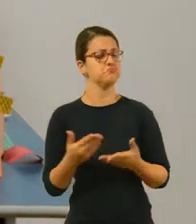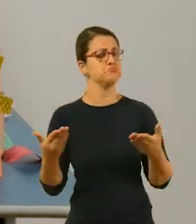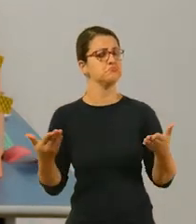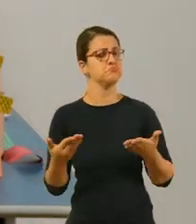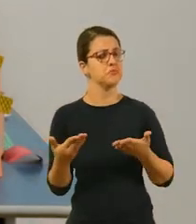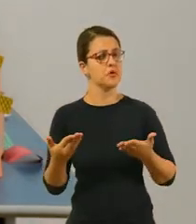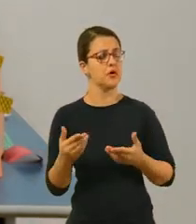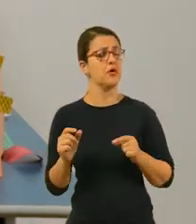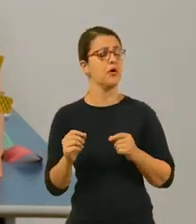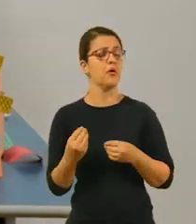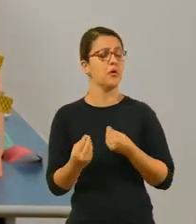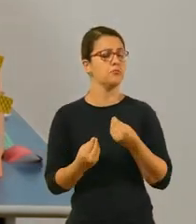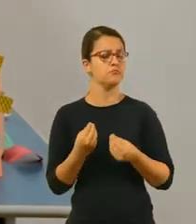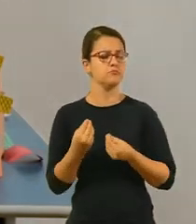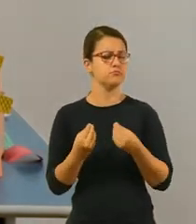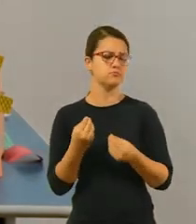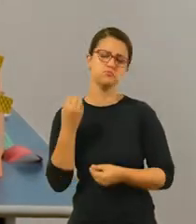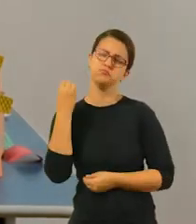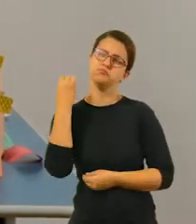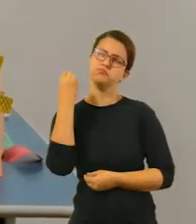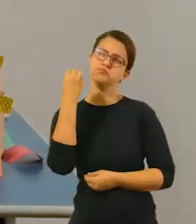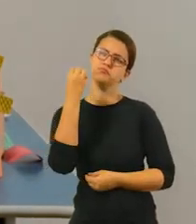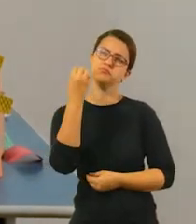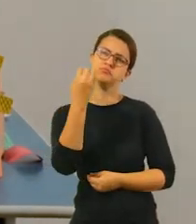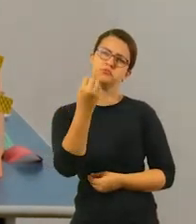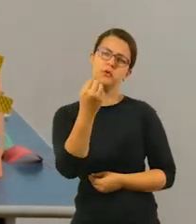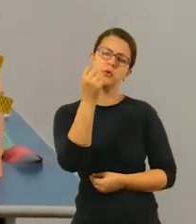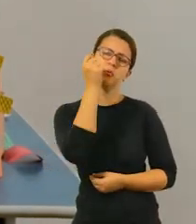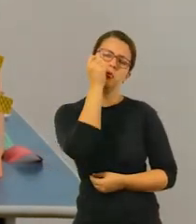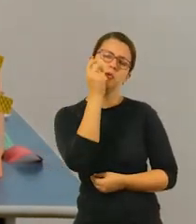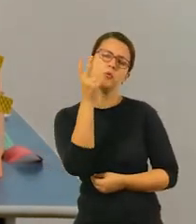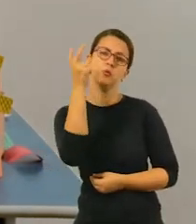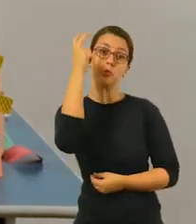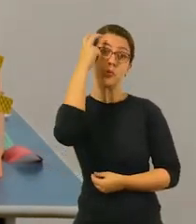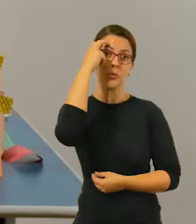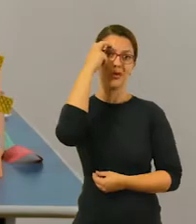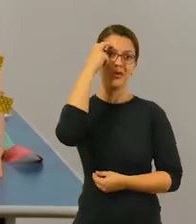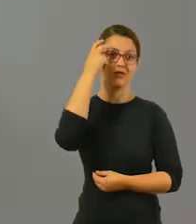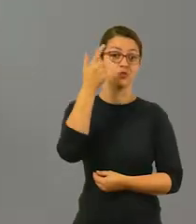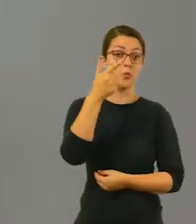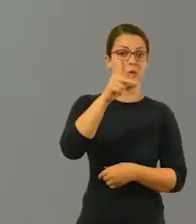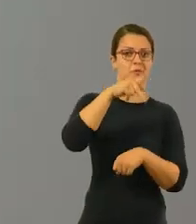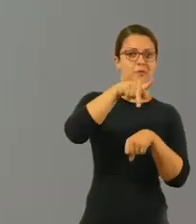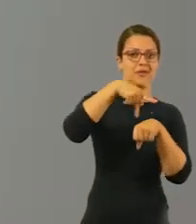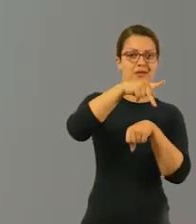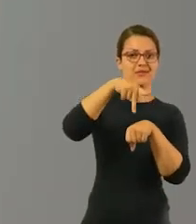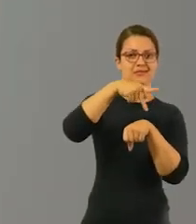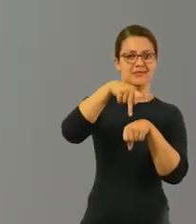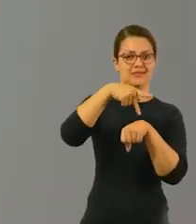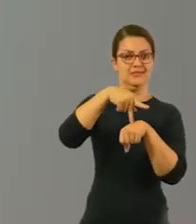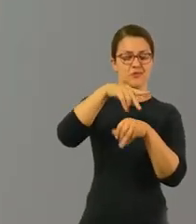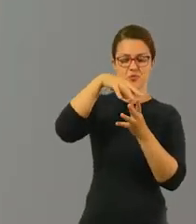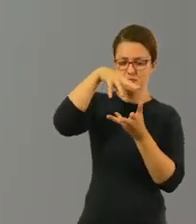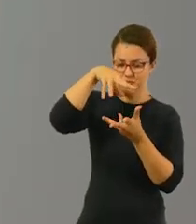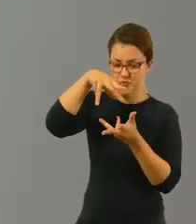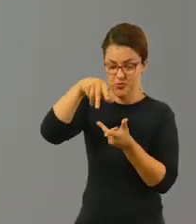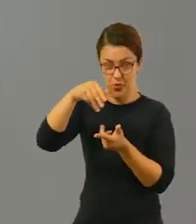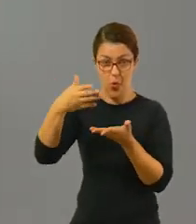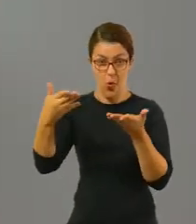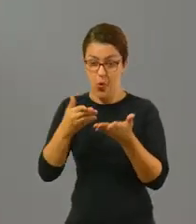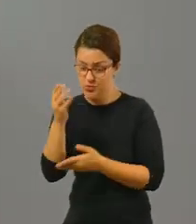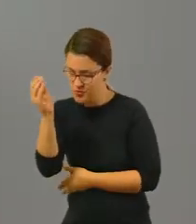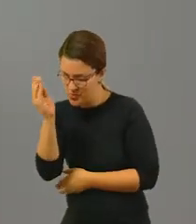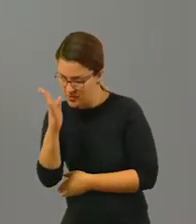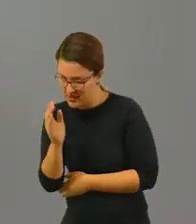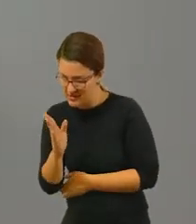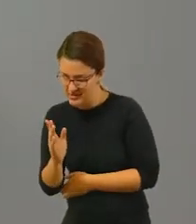Nesse momento, nós vamos viajar para culturas de outros países. Hoje, vamos sair do